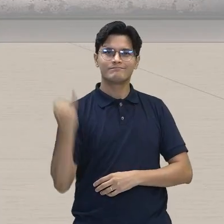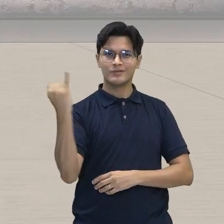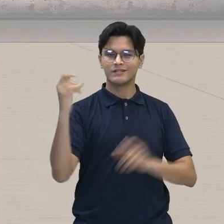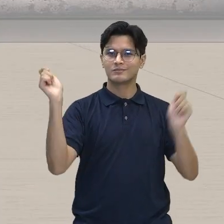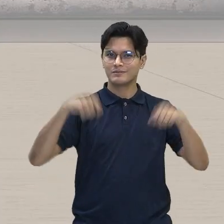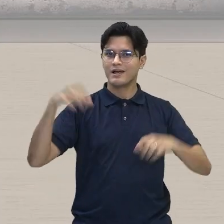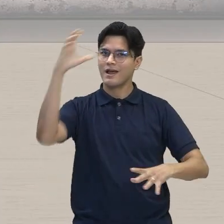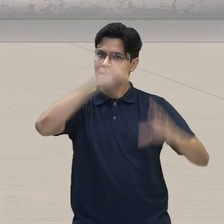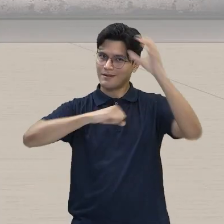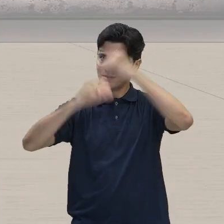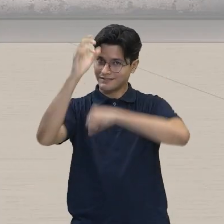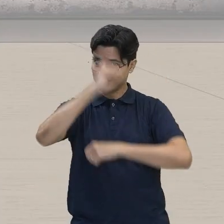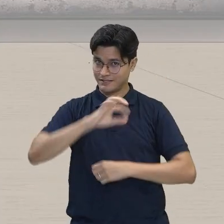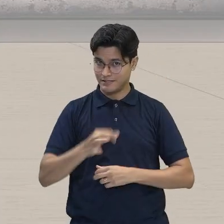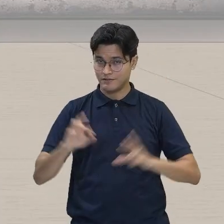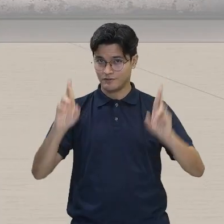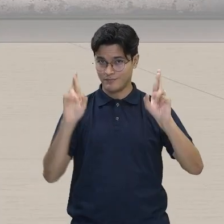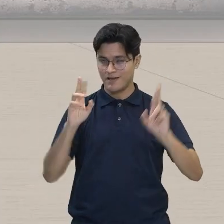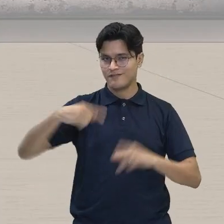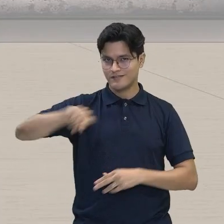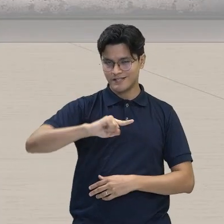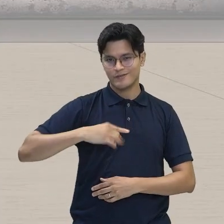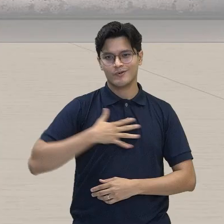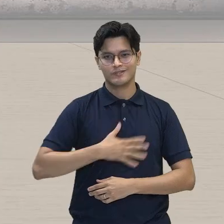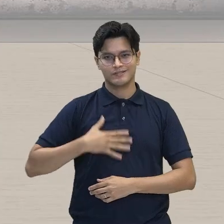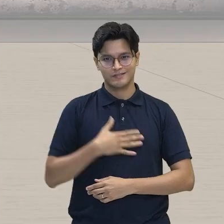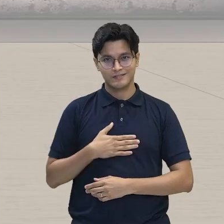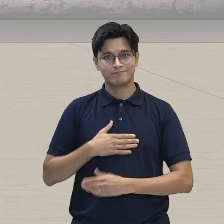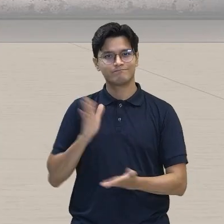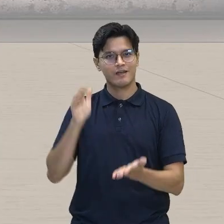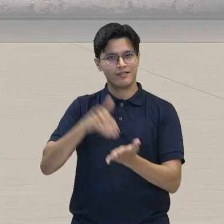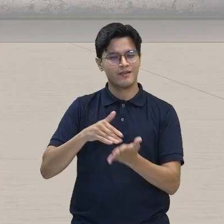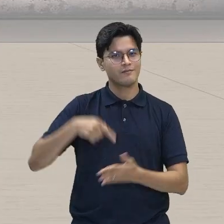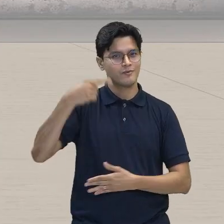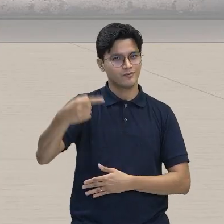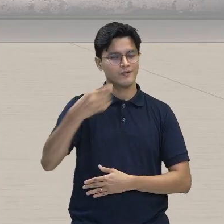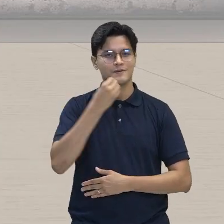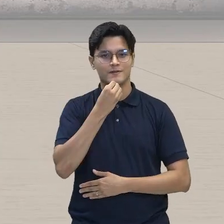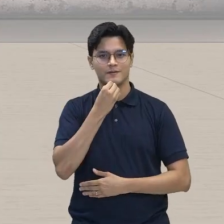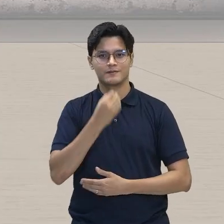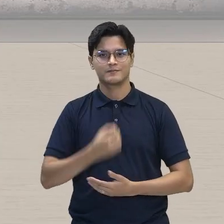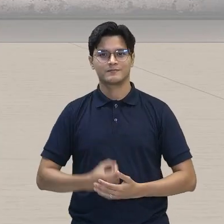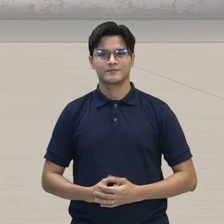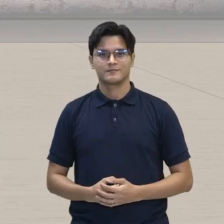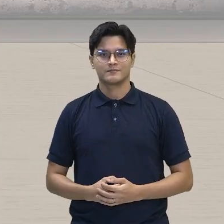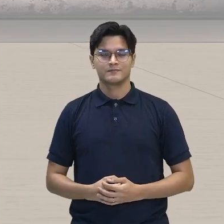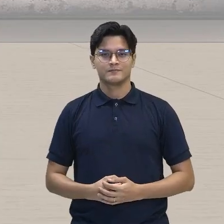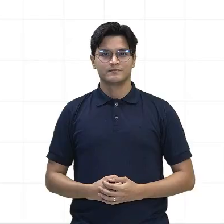todos nós. Espero que vocês tenham gostado e a gente se encontra numa próxima oportunidade.